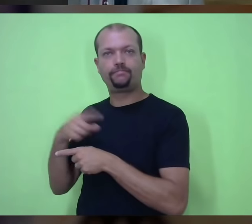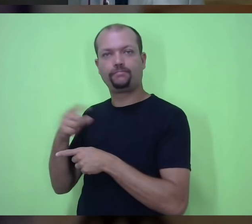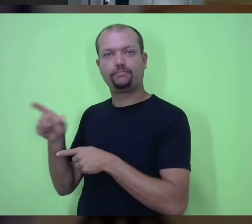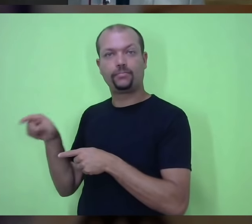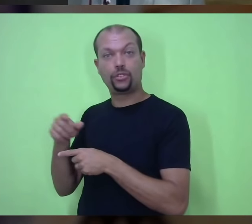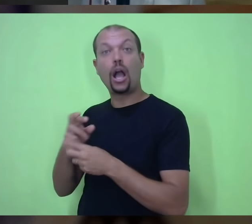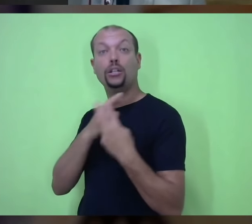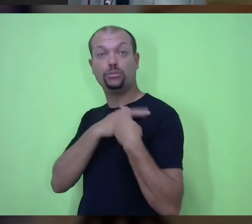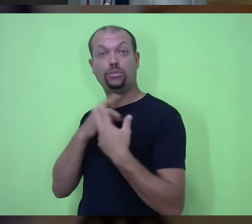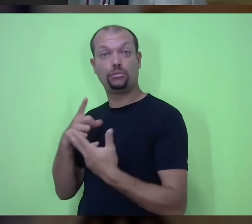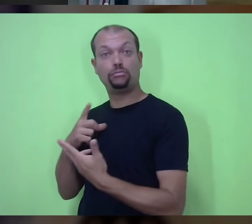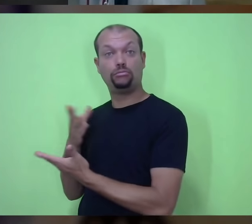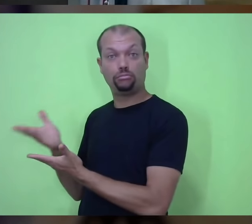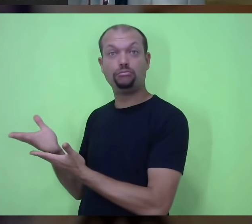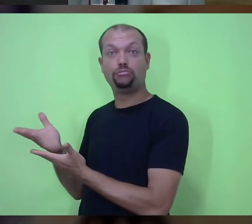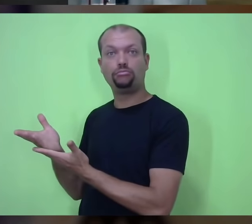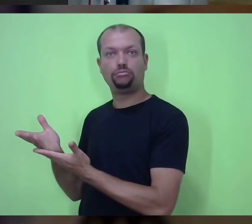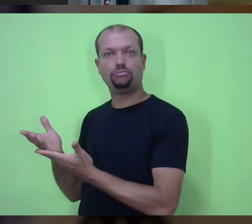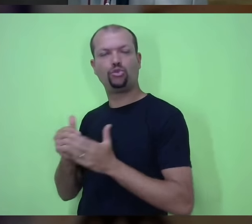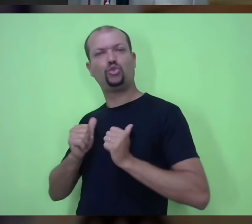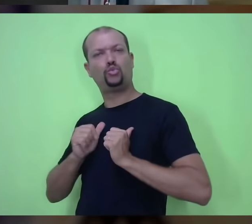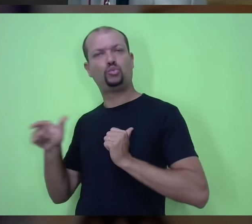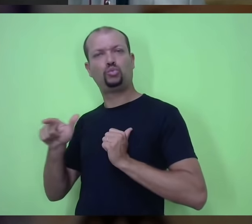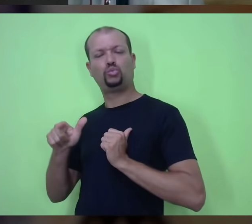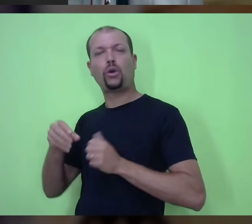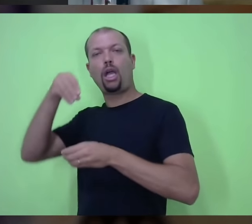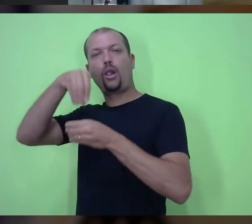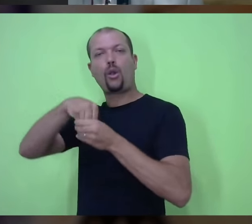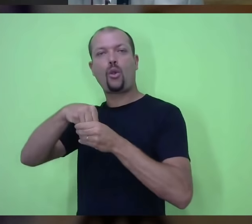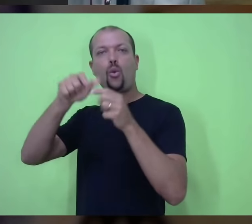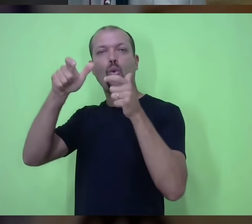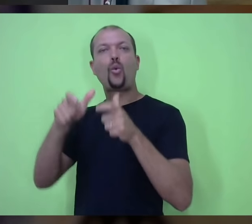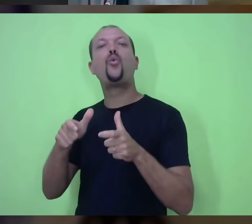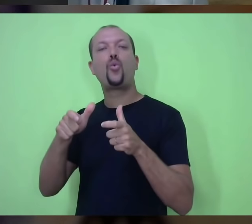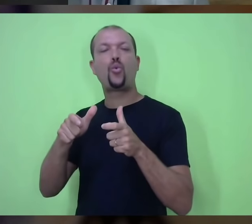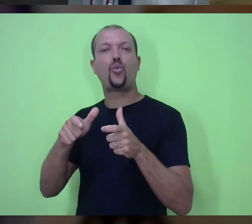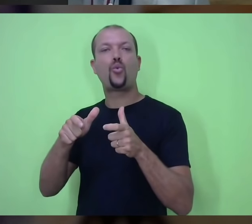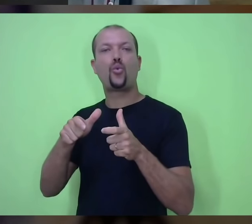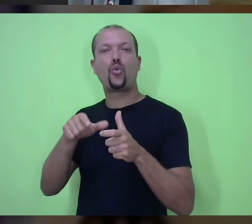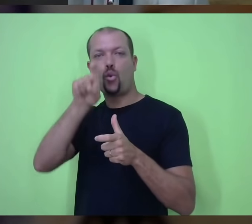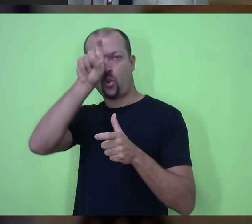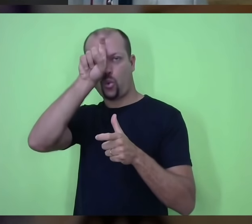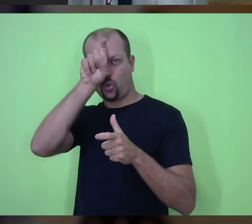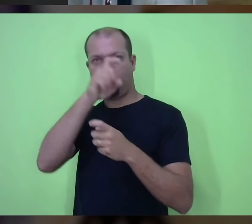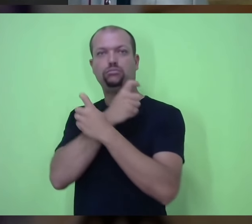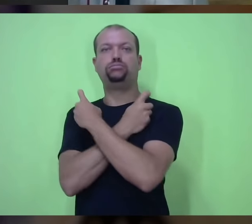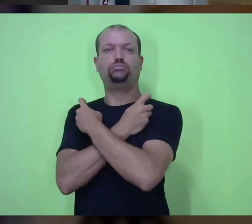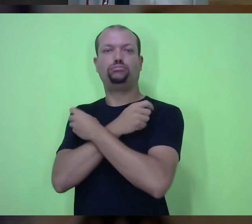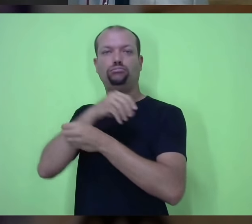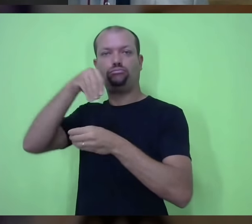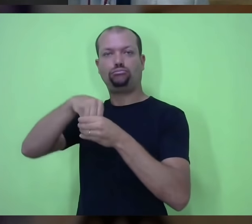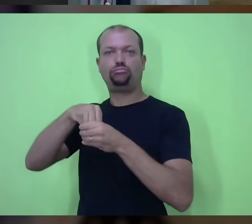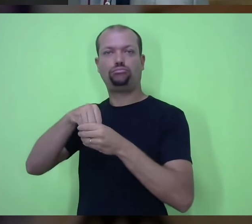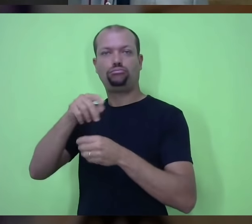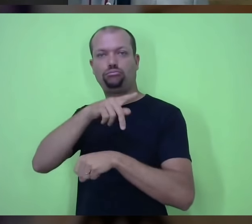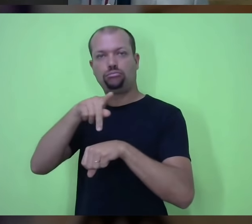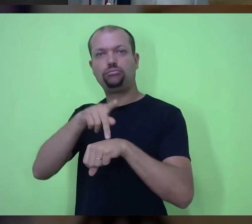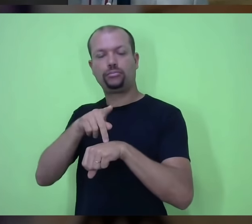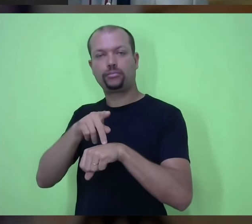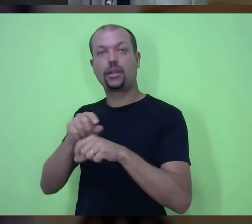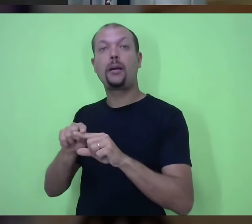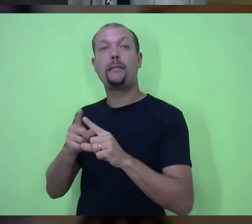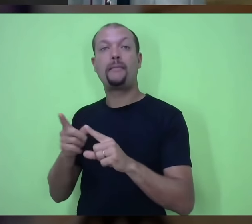muito positiva, muito confortável no Egito, mas em prol justamente do bem do seu povo,